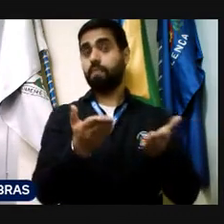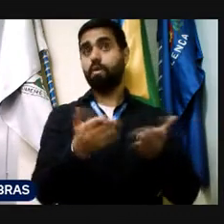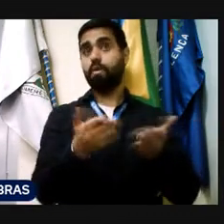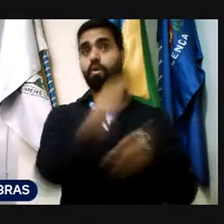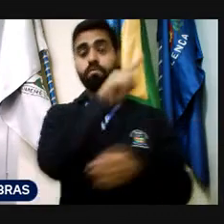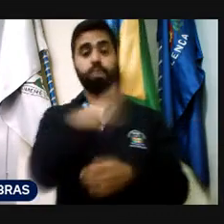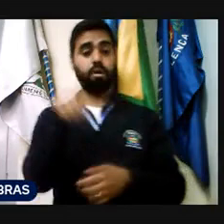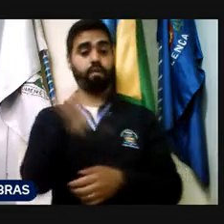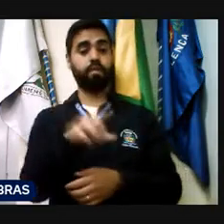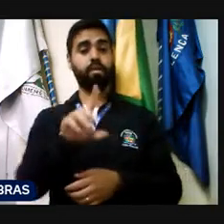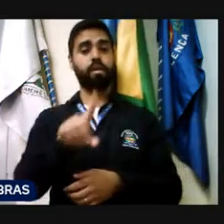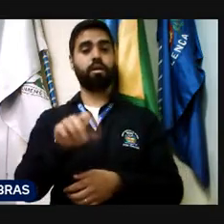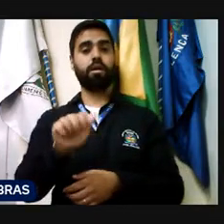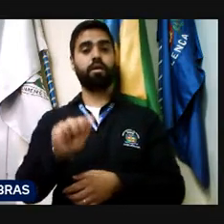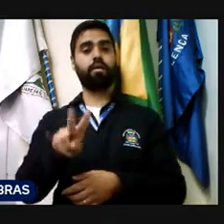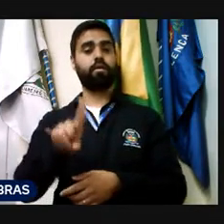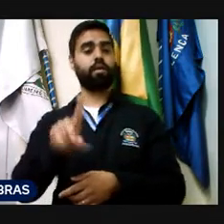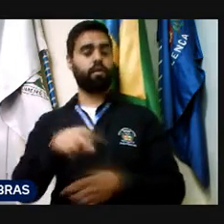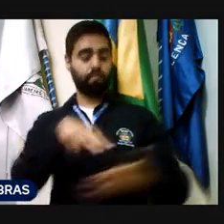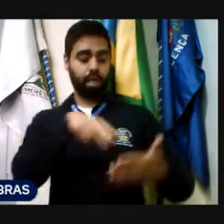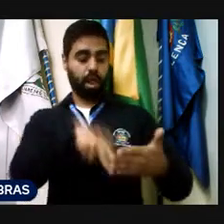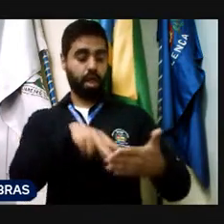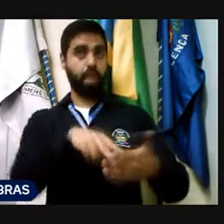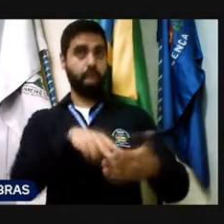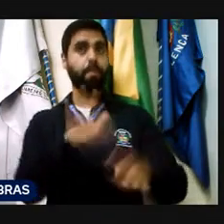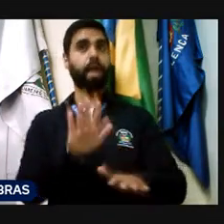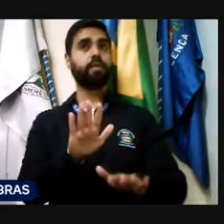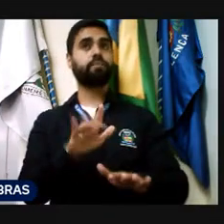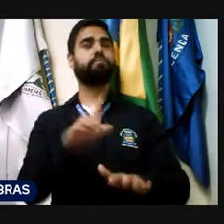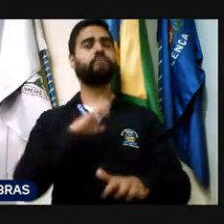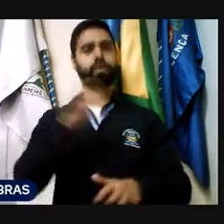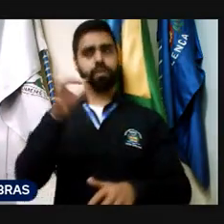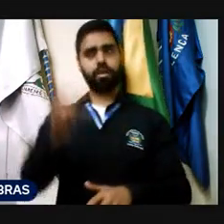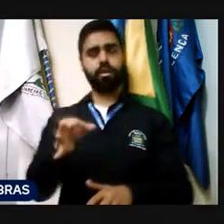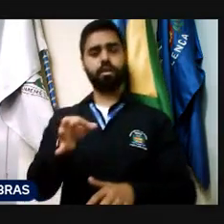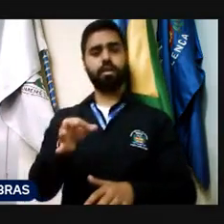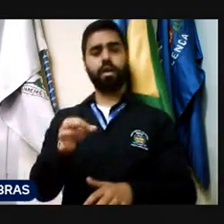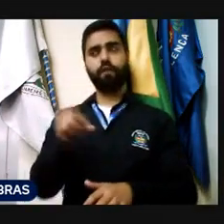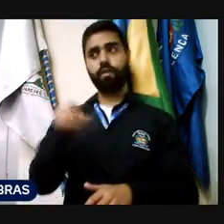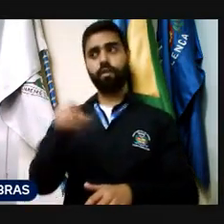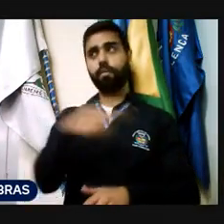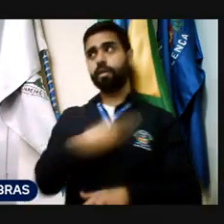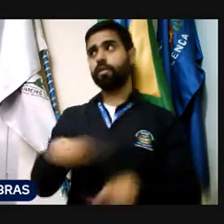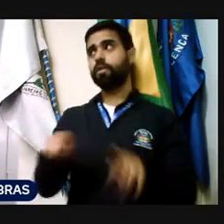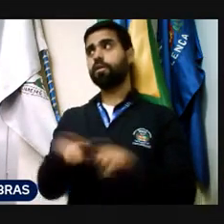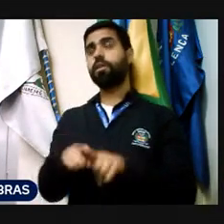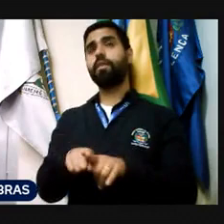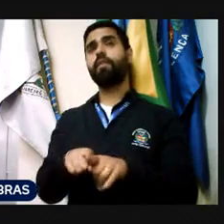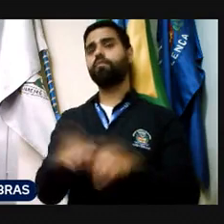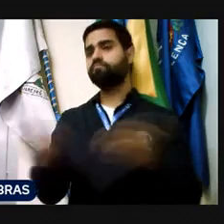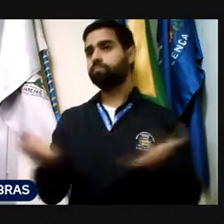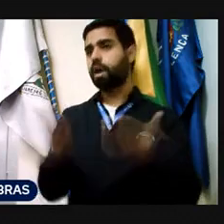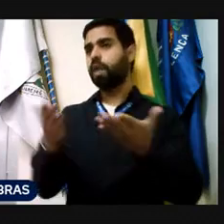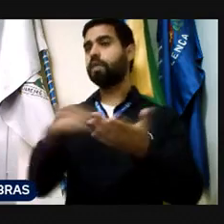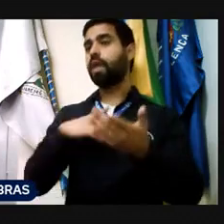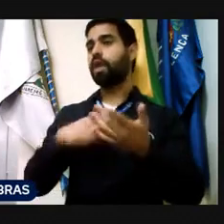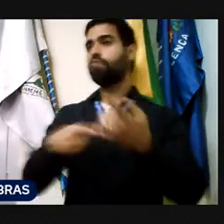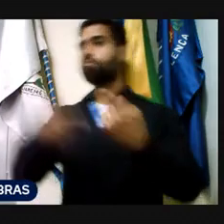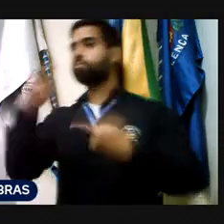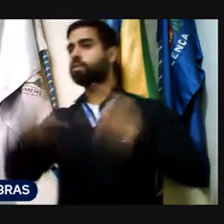David, que vai avaliar, mas eu tenho certeza que Vossa Excelência vai promover um